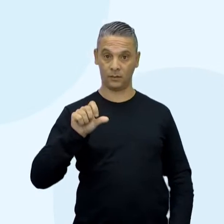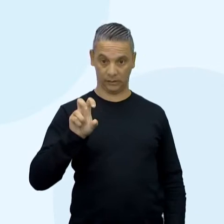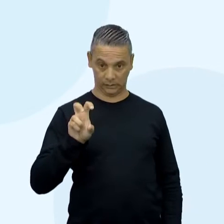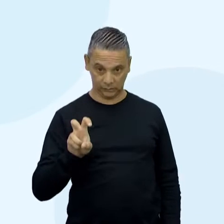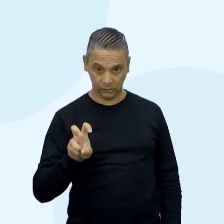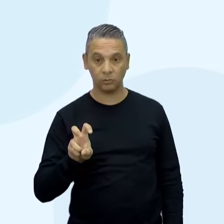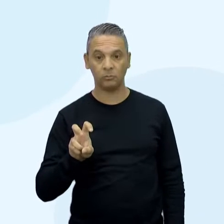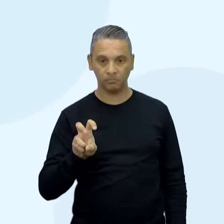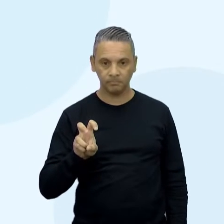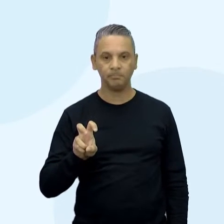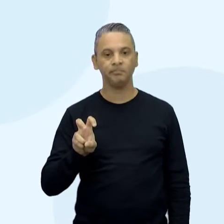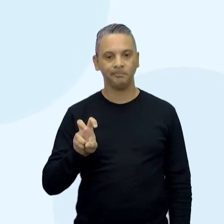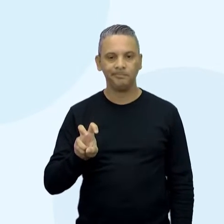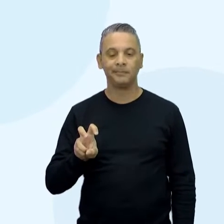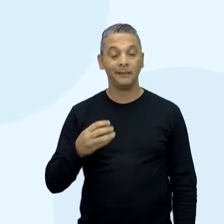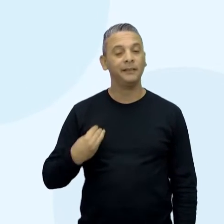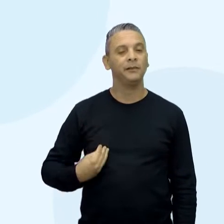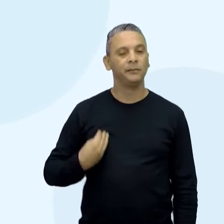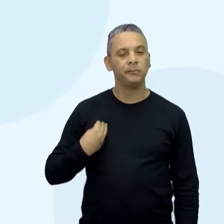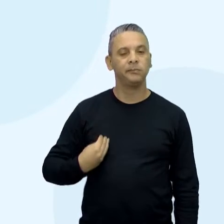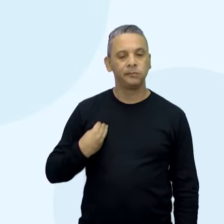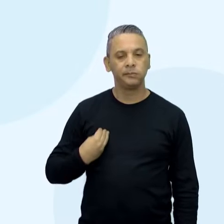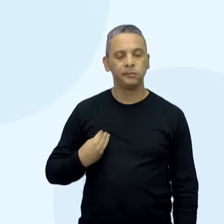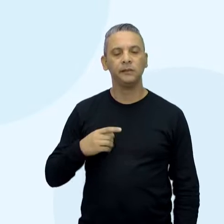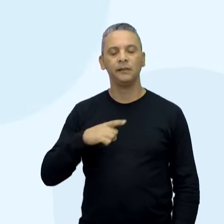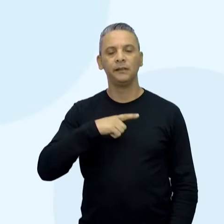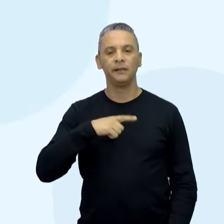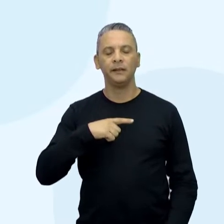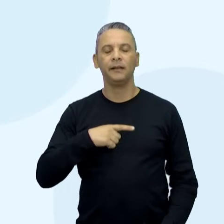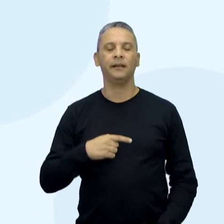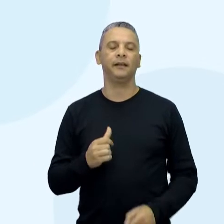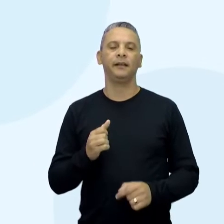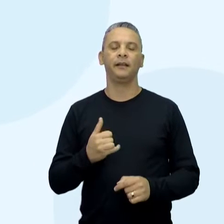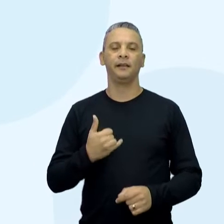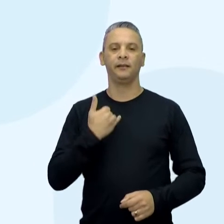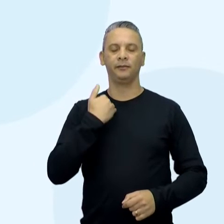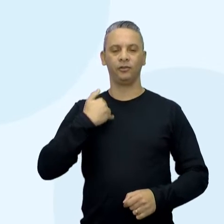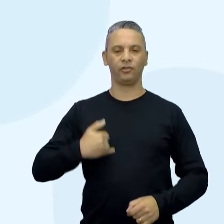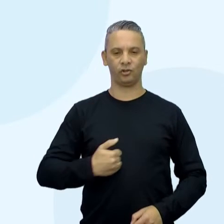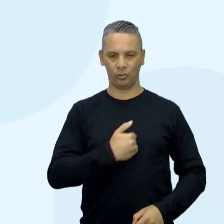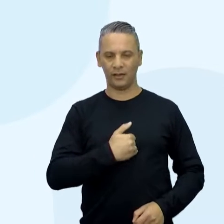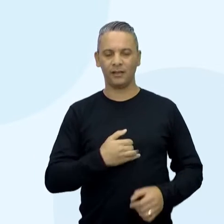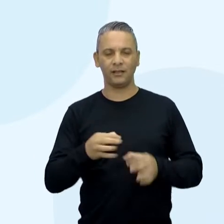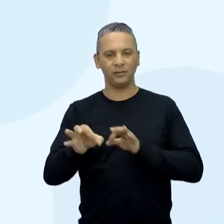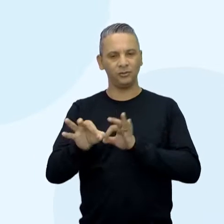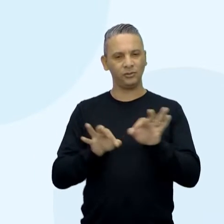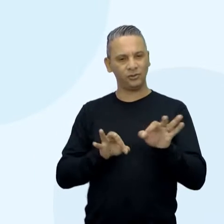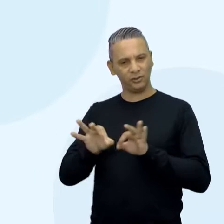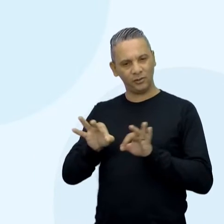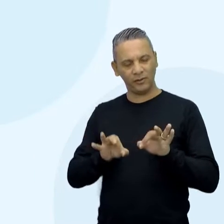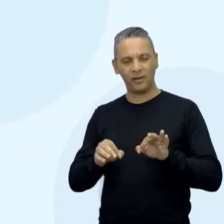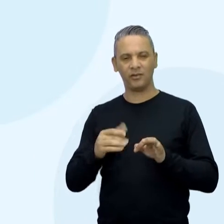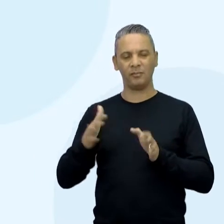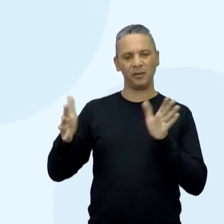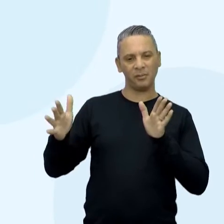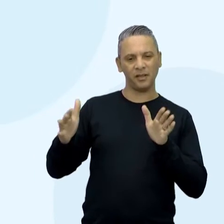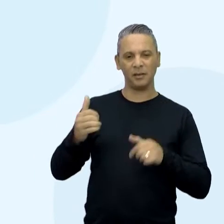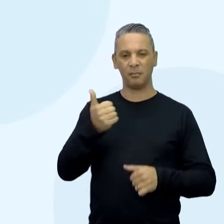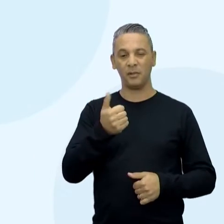1695 e, apesar de existir uma capela jesuíta aí no local desde mais ou menos meados